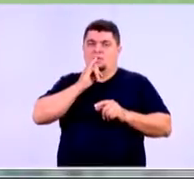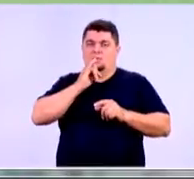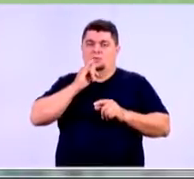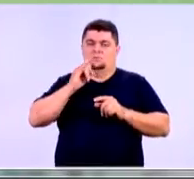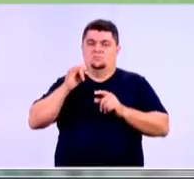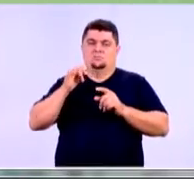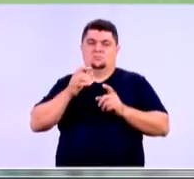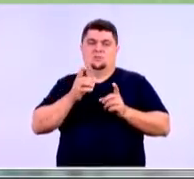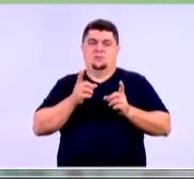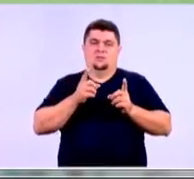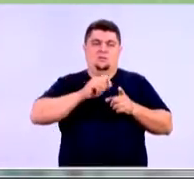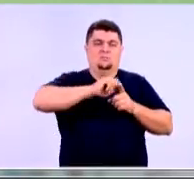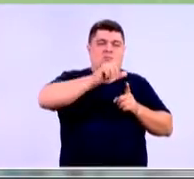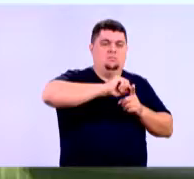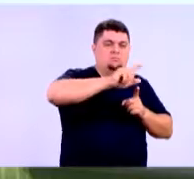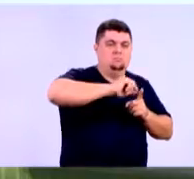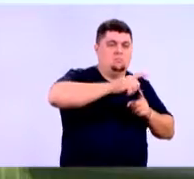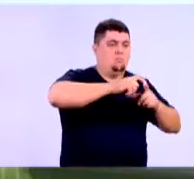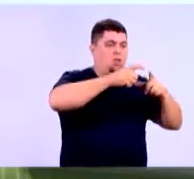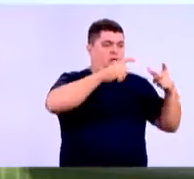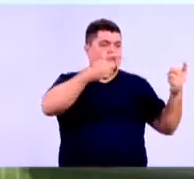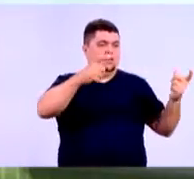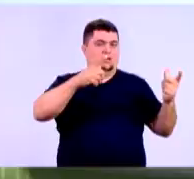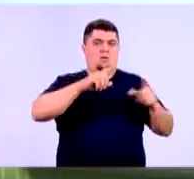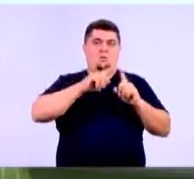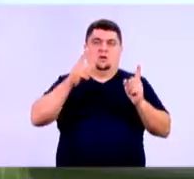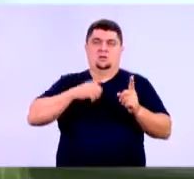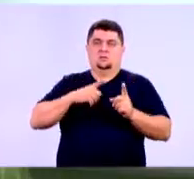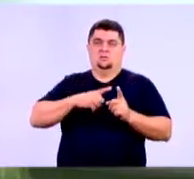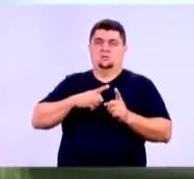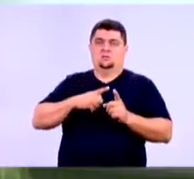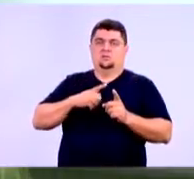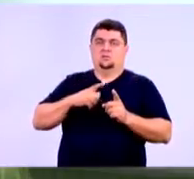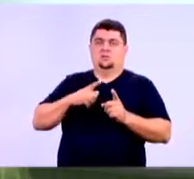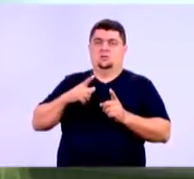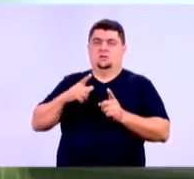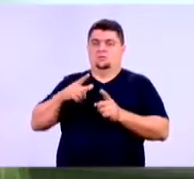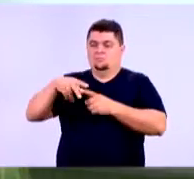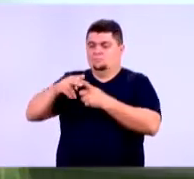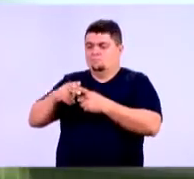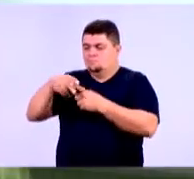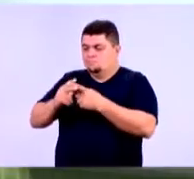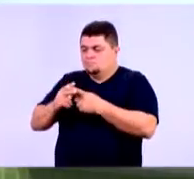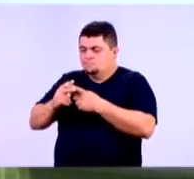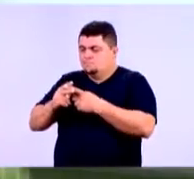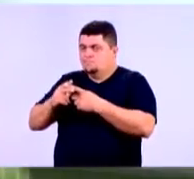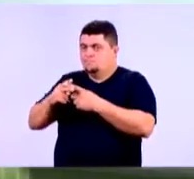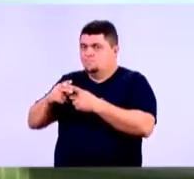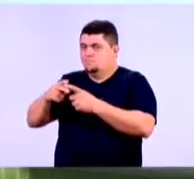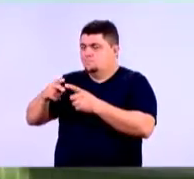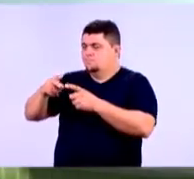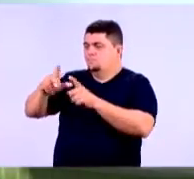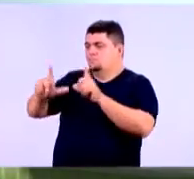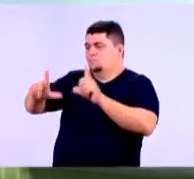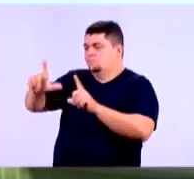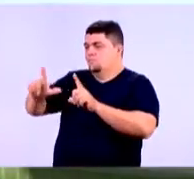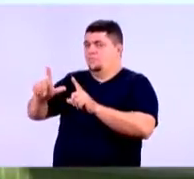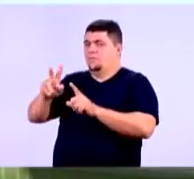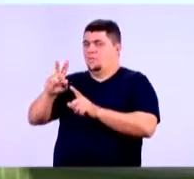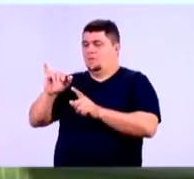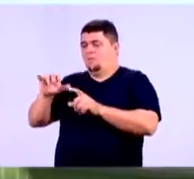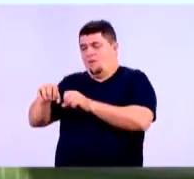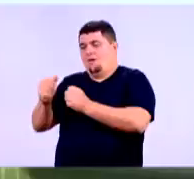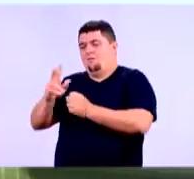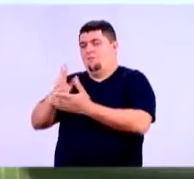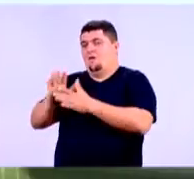imobiliário progredindo, crescendo muito, já é um mercado citado na aula anterior, consertos de eletrodoméstico, que tende a minguar, né, todas as